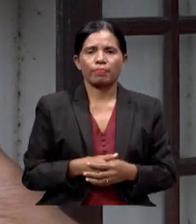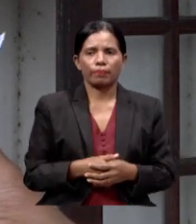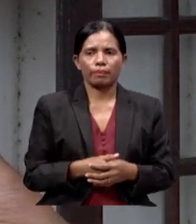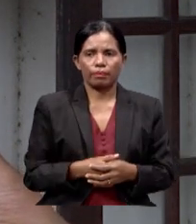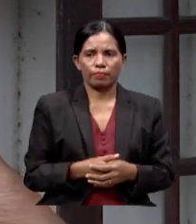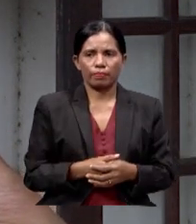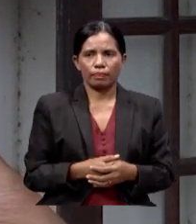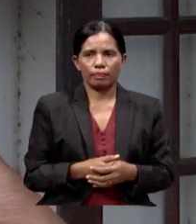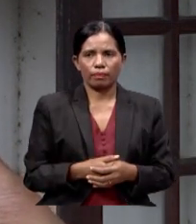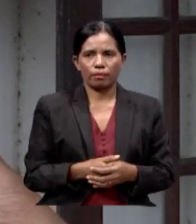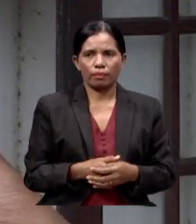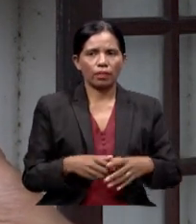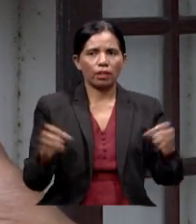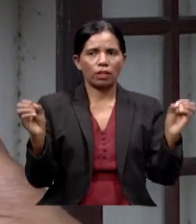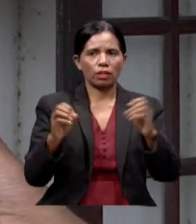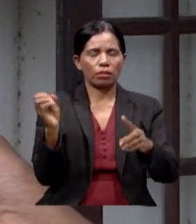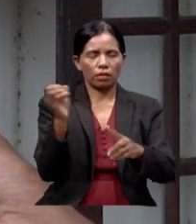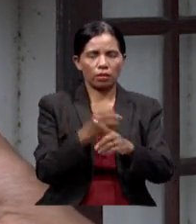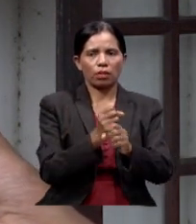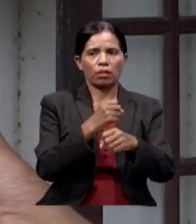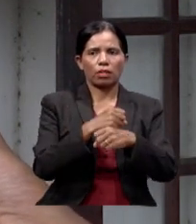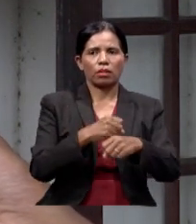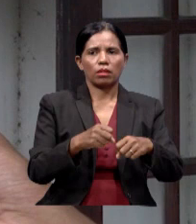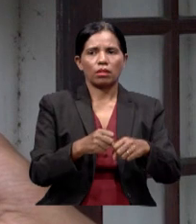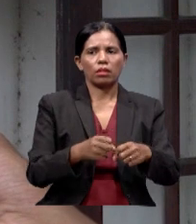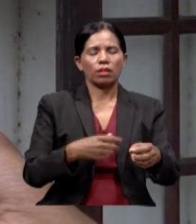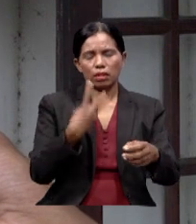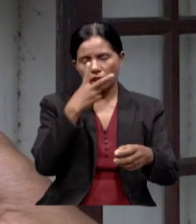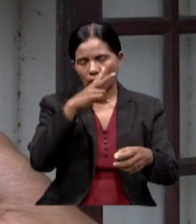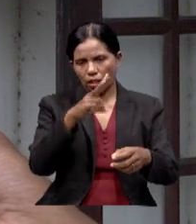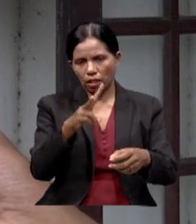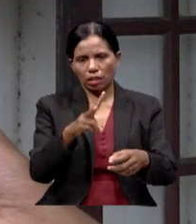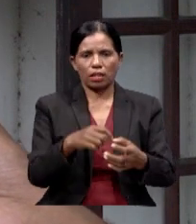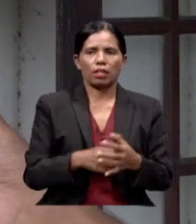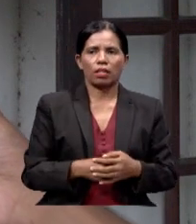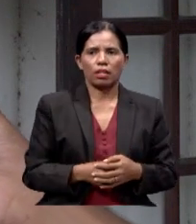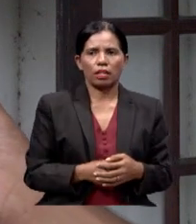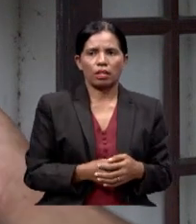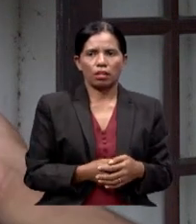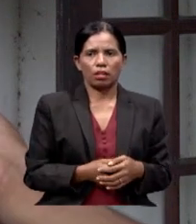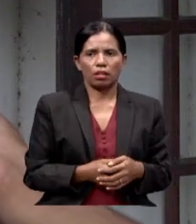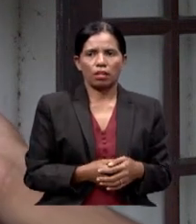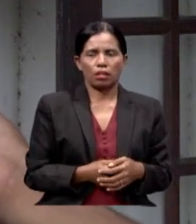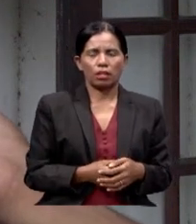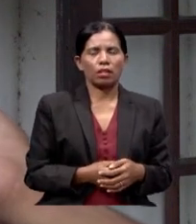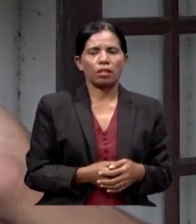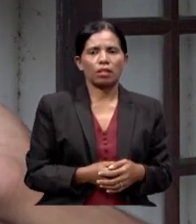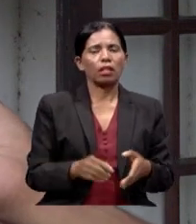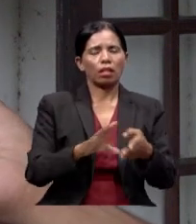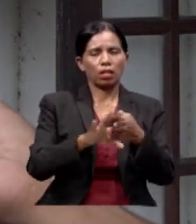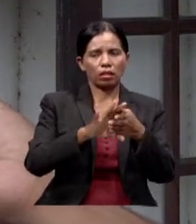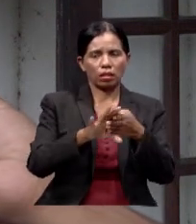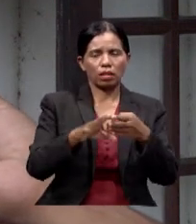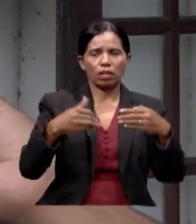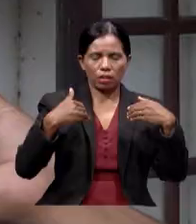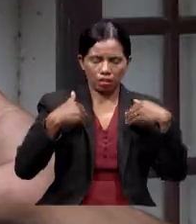Portanto, nós obrigatórios falo recurso. Depende se estarei nota que está a despacho de